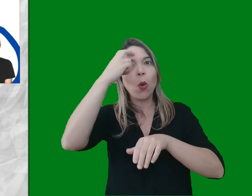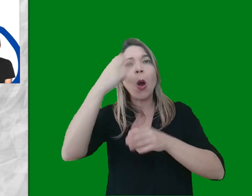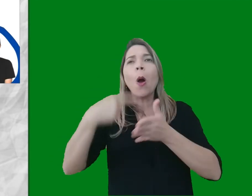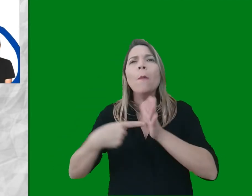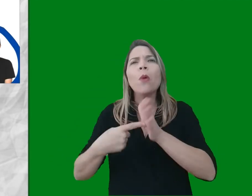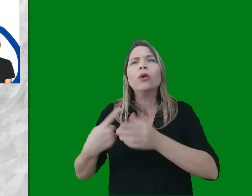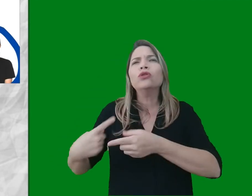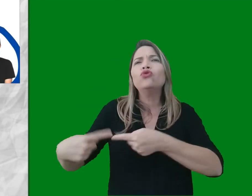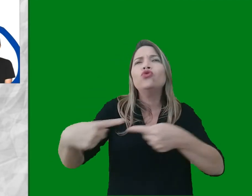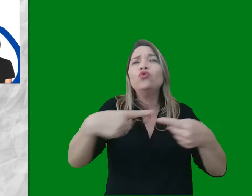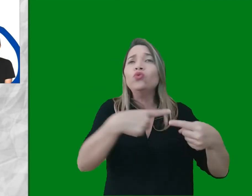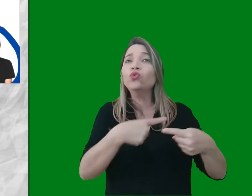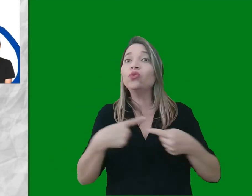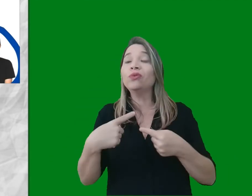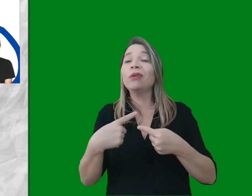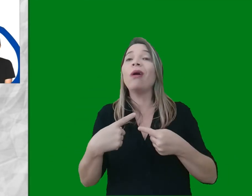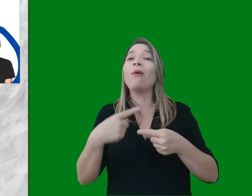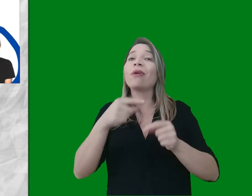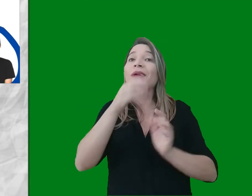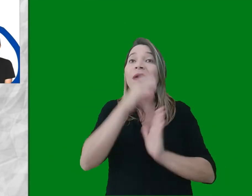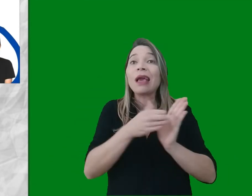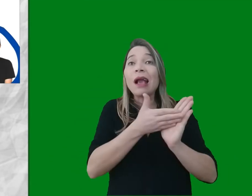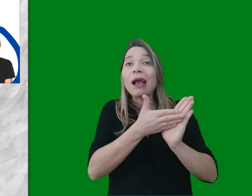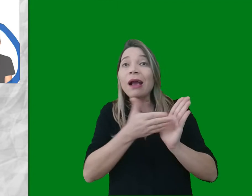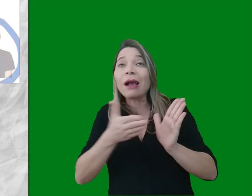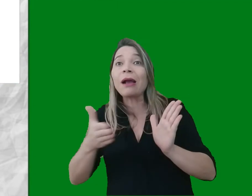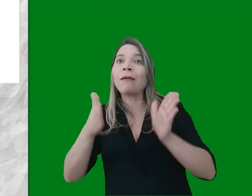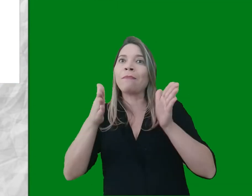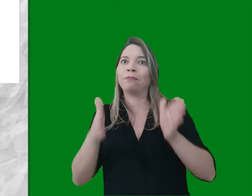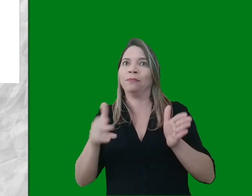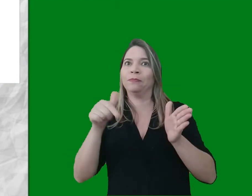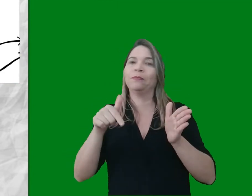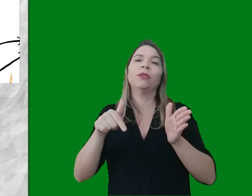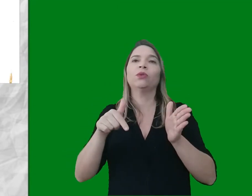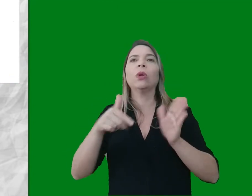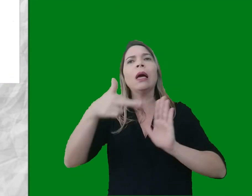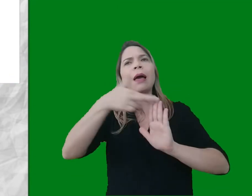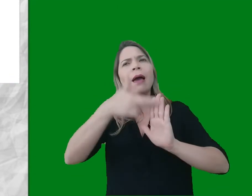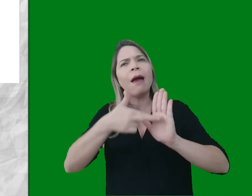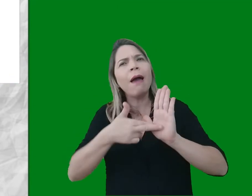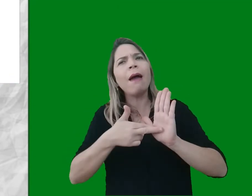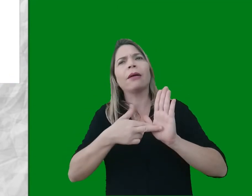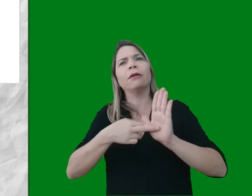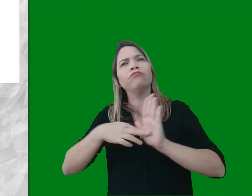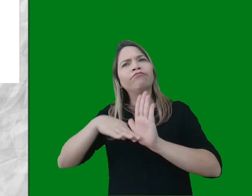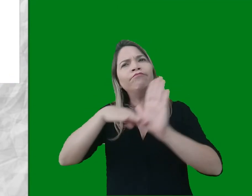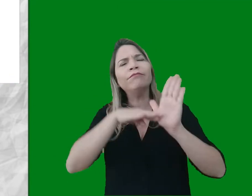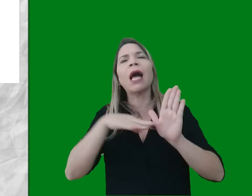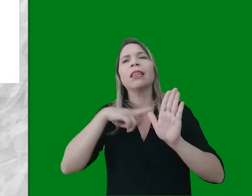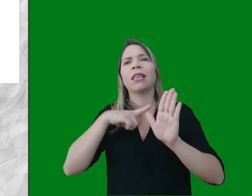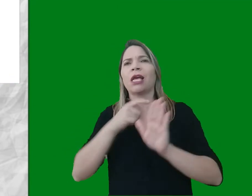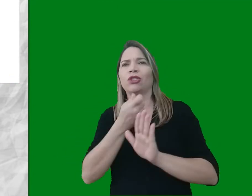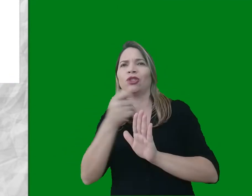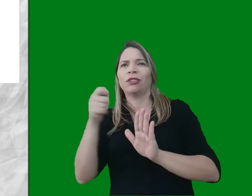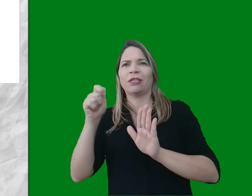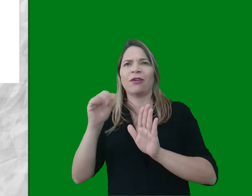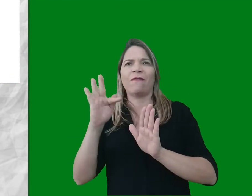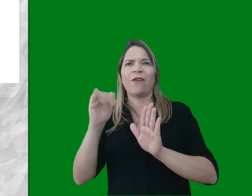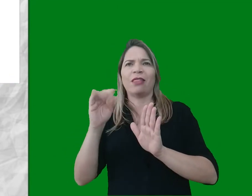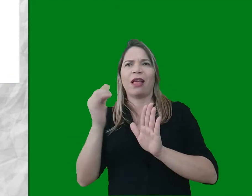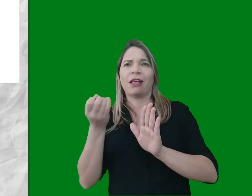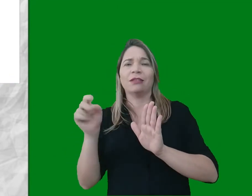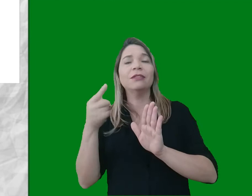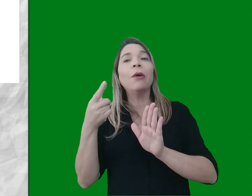discutido dando sustentação para todo o capítulo, uma vez que, apesar das regras padronizadas por uma federação internacional, o futebol